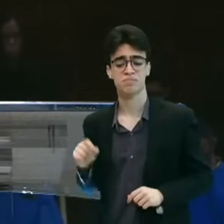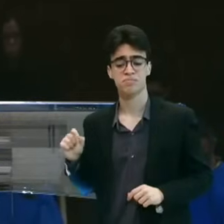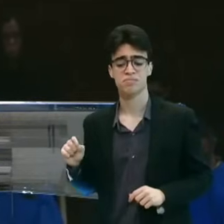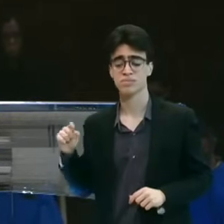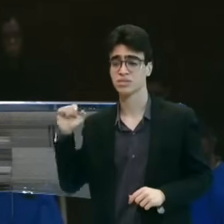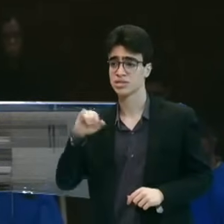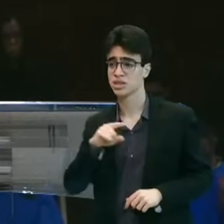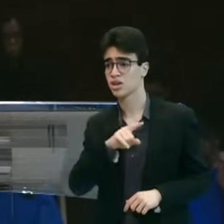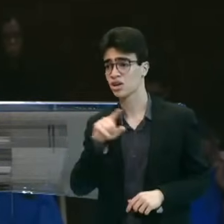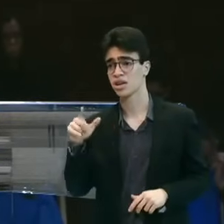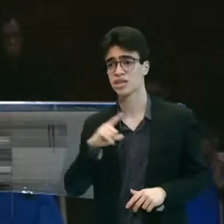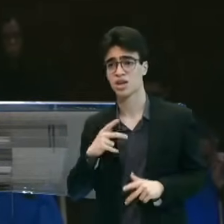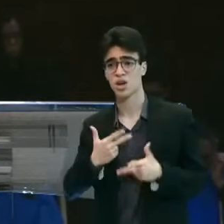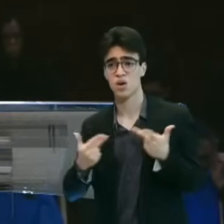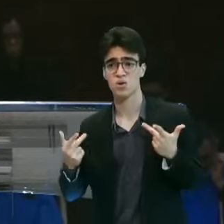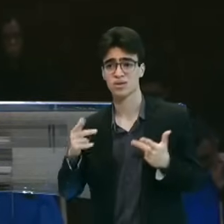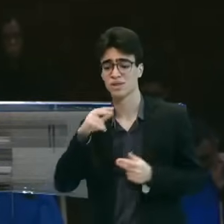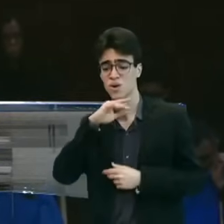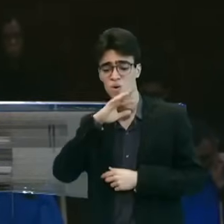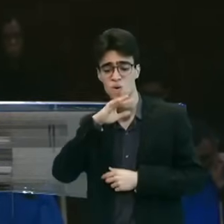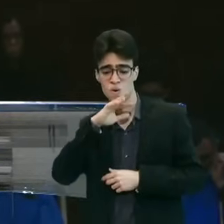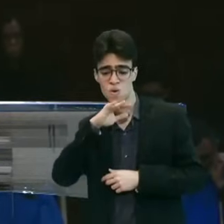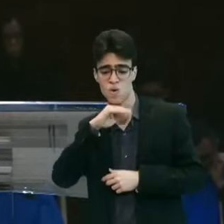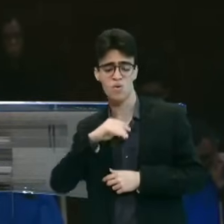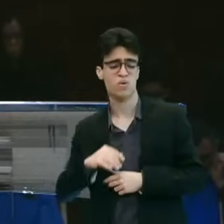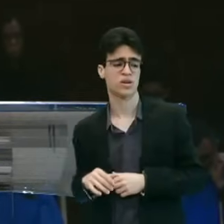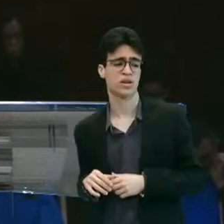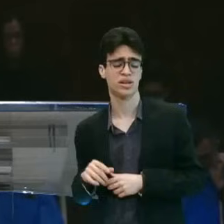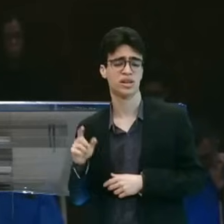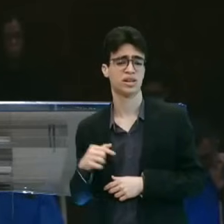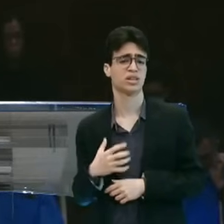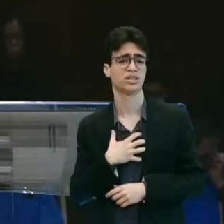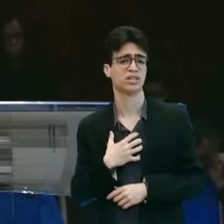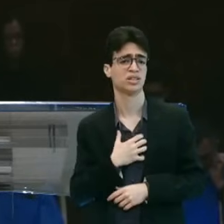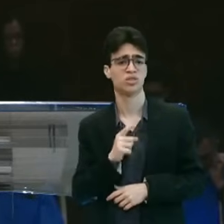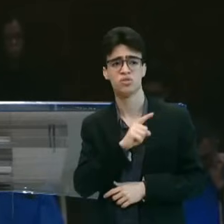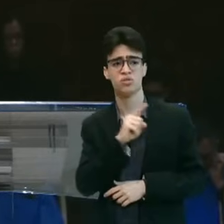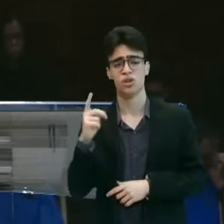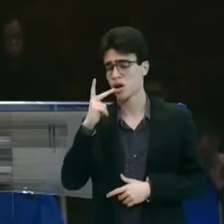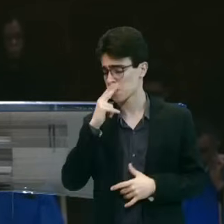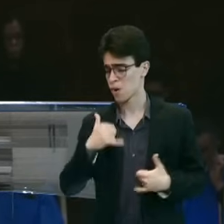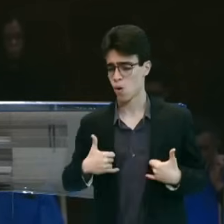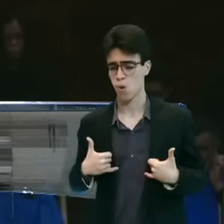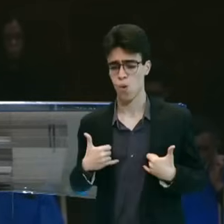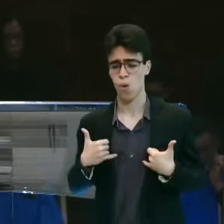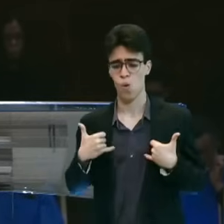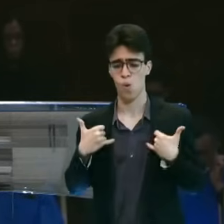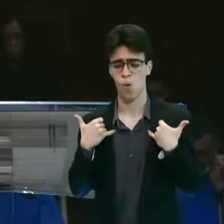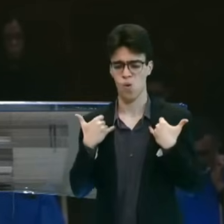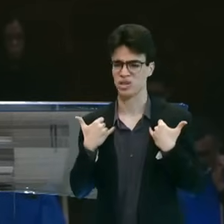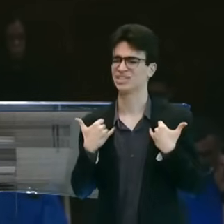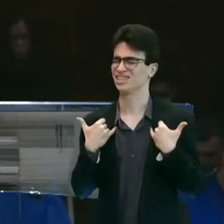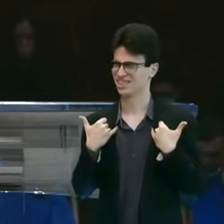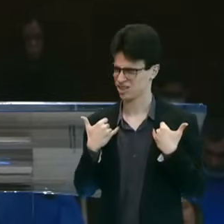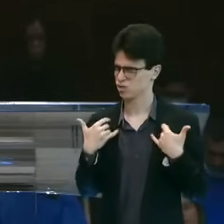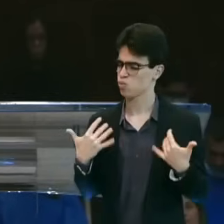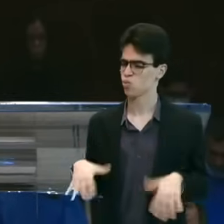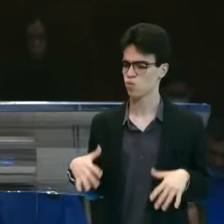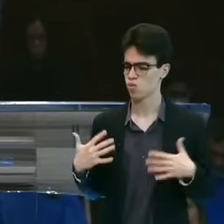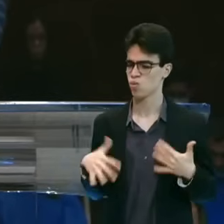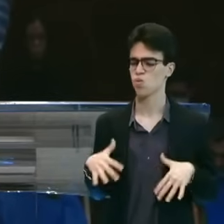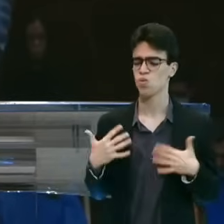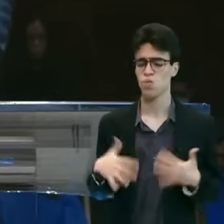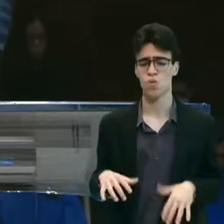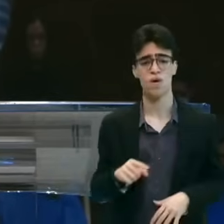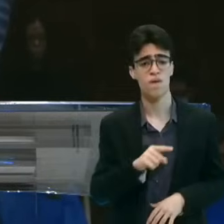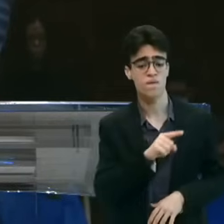não é bom? Qual é a atitude de arrogância? A palavra é forte.